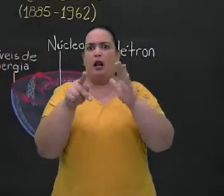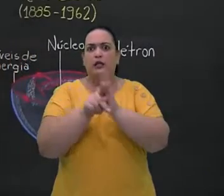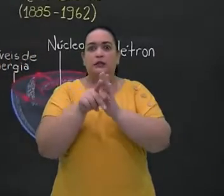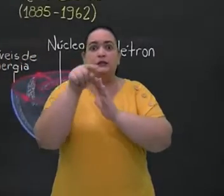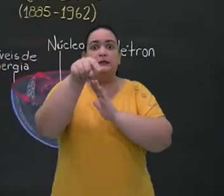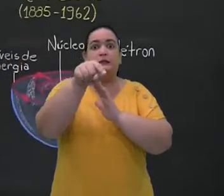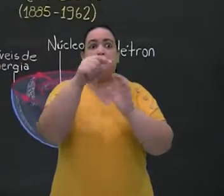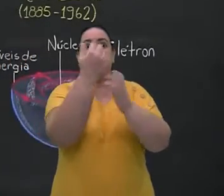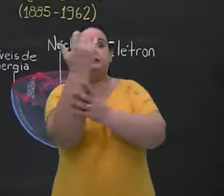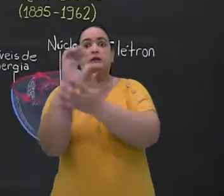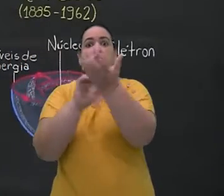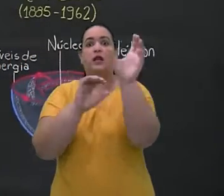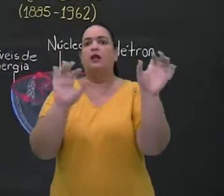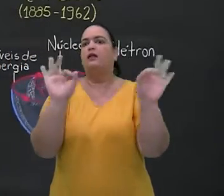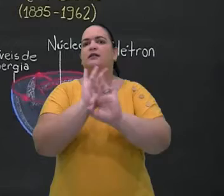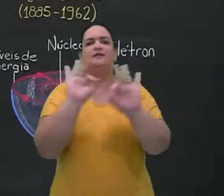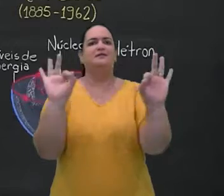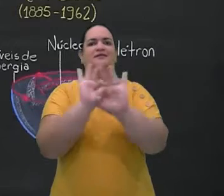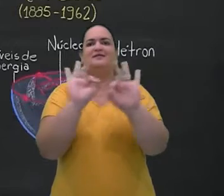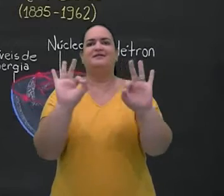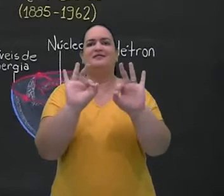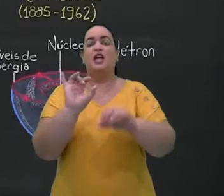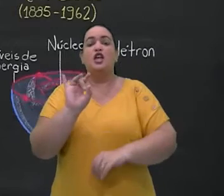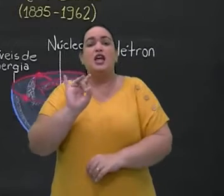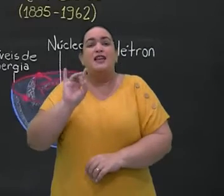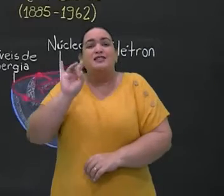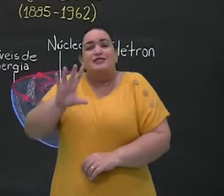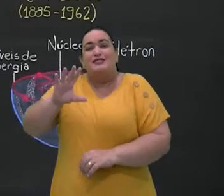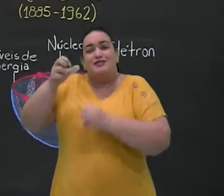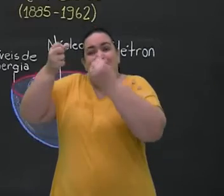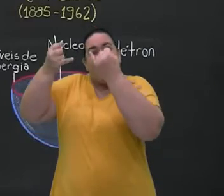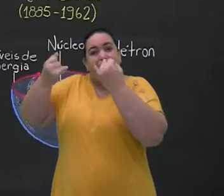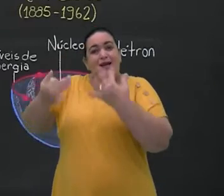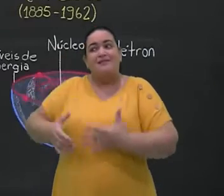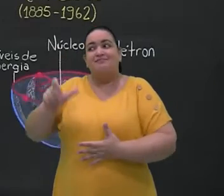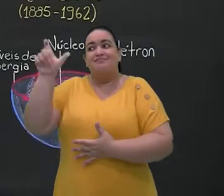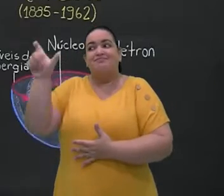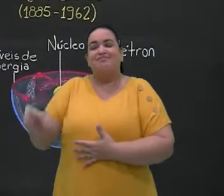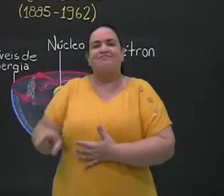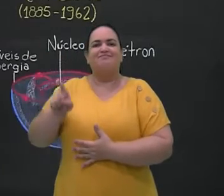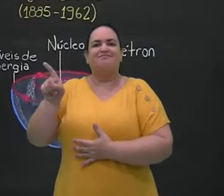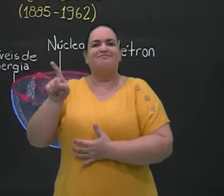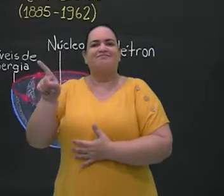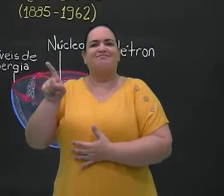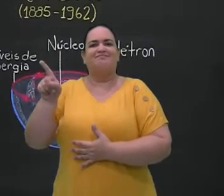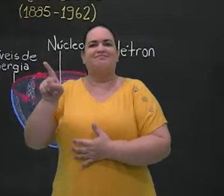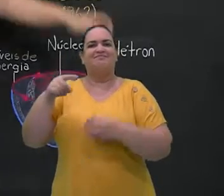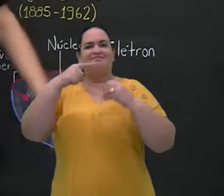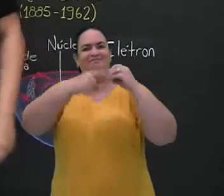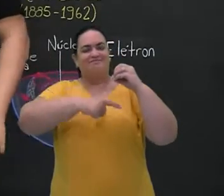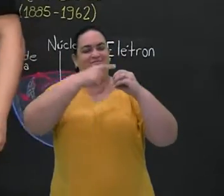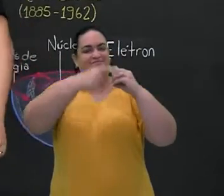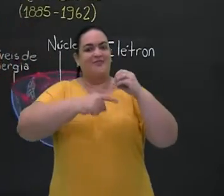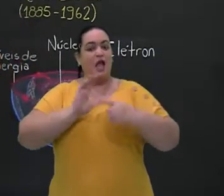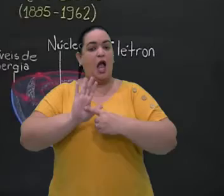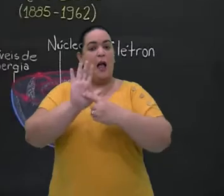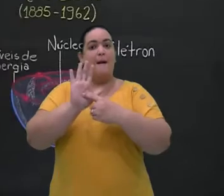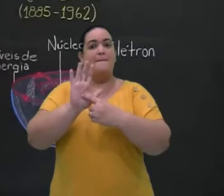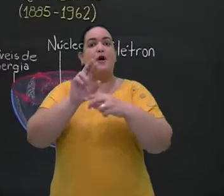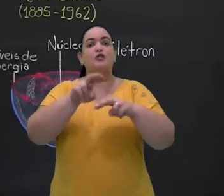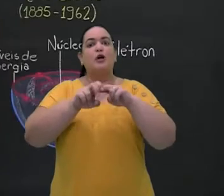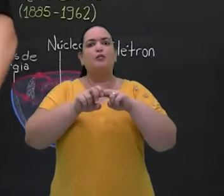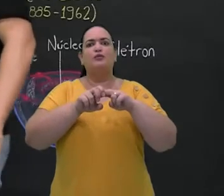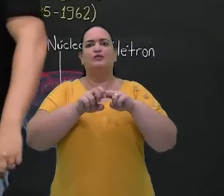natureza. São apenas explicações, representações para mostrar o porquê